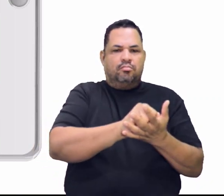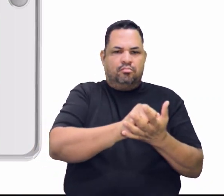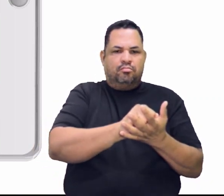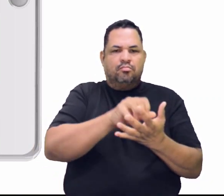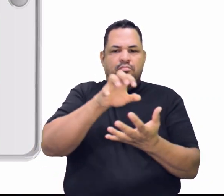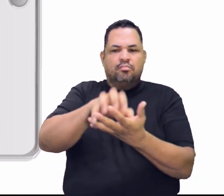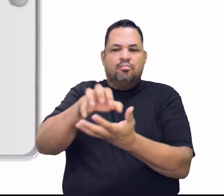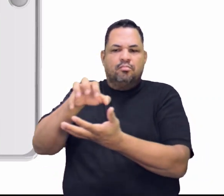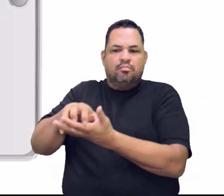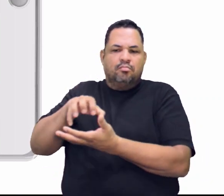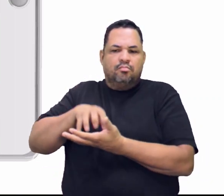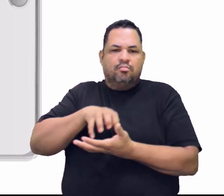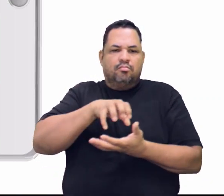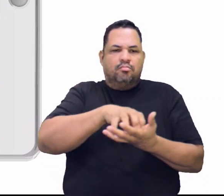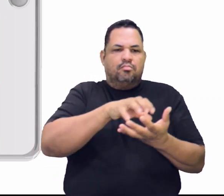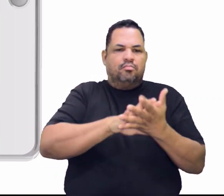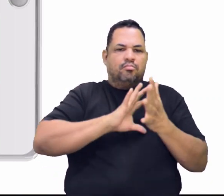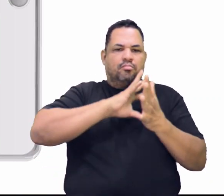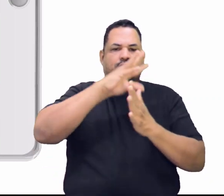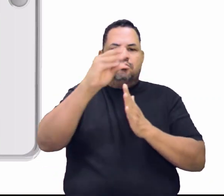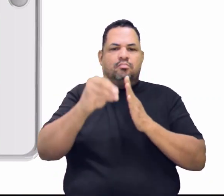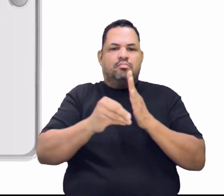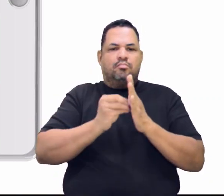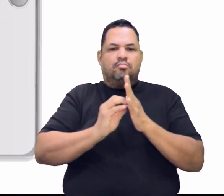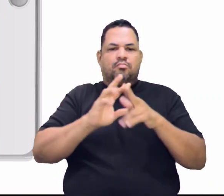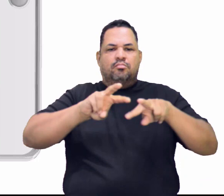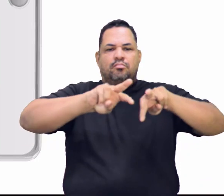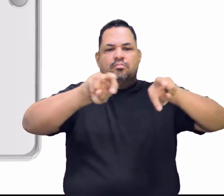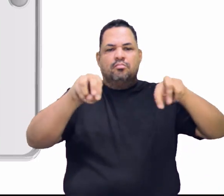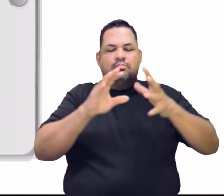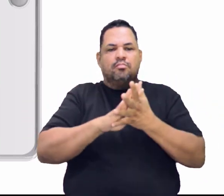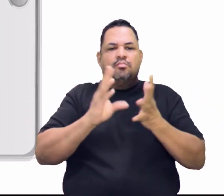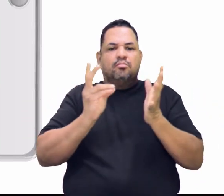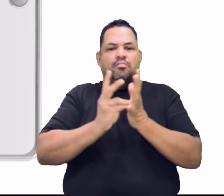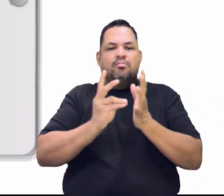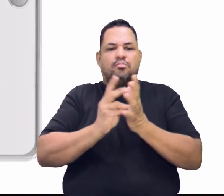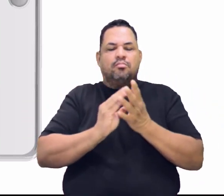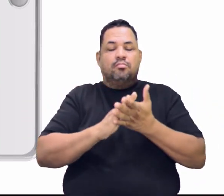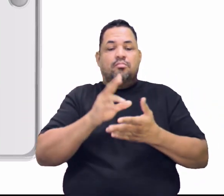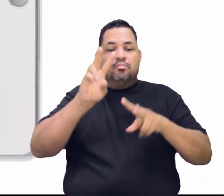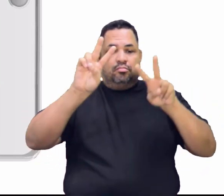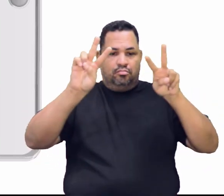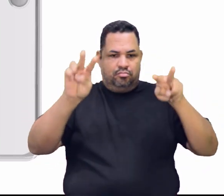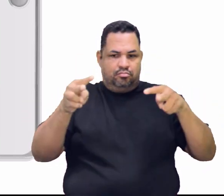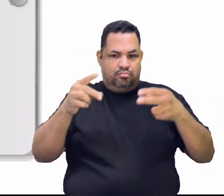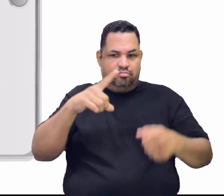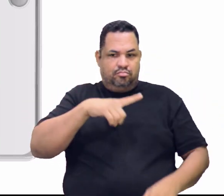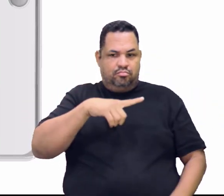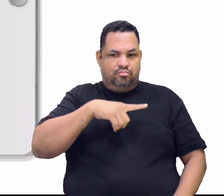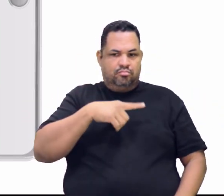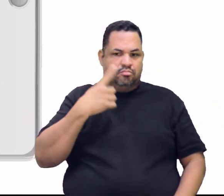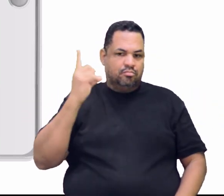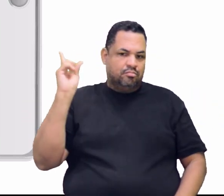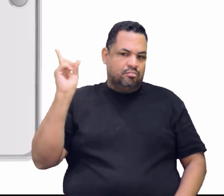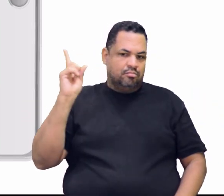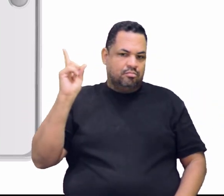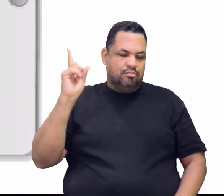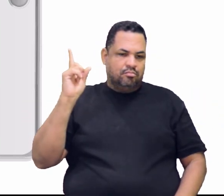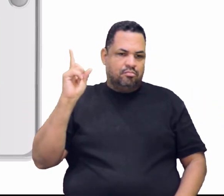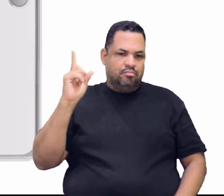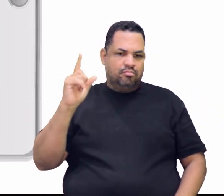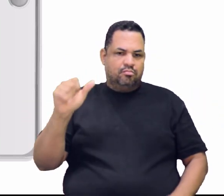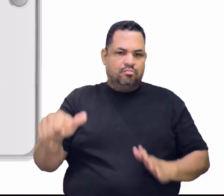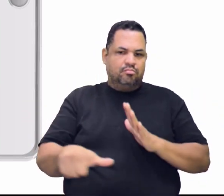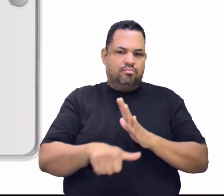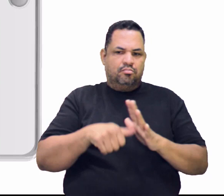a colonização da Amazônia e a submissão do indígena. Nesse assunto aqui, vocês viram os